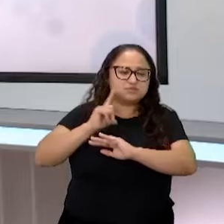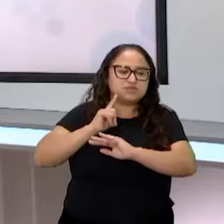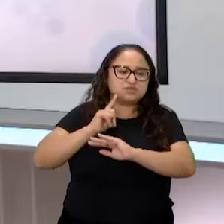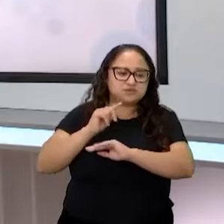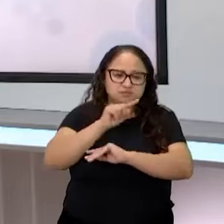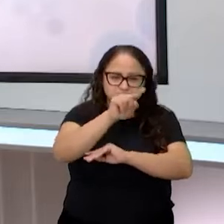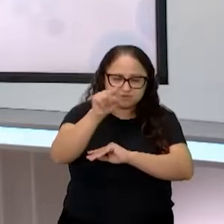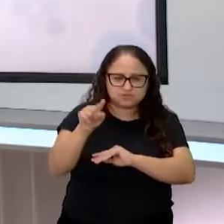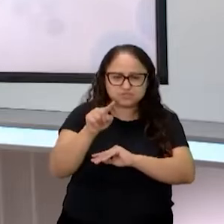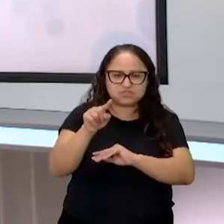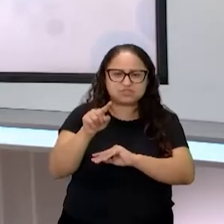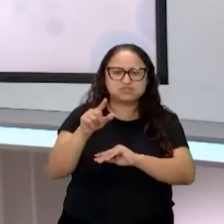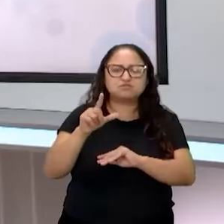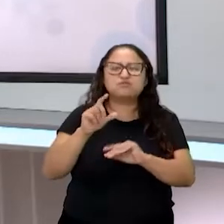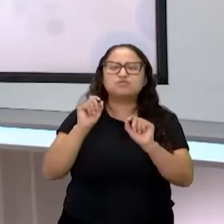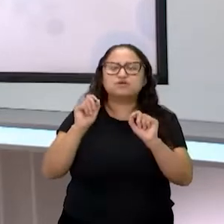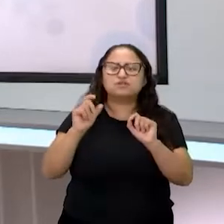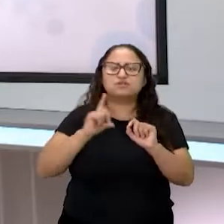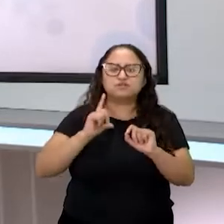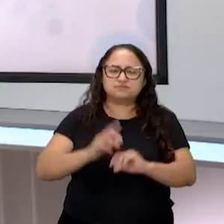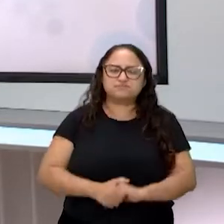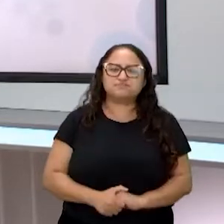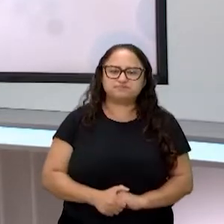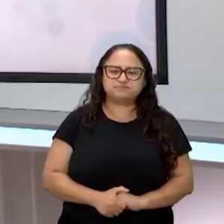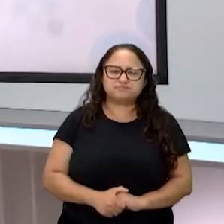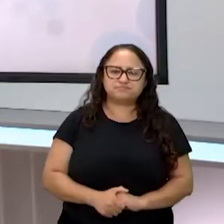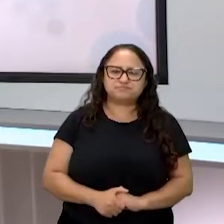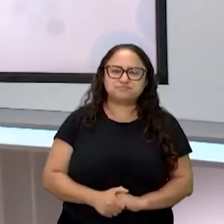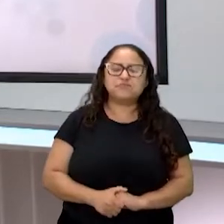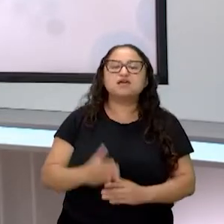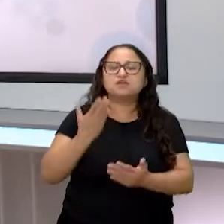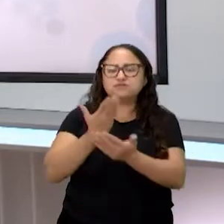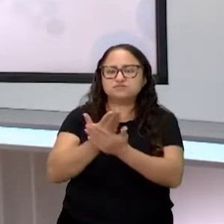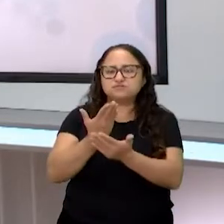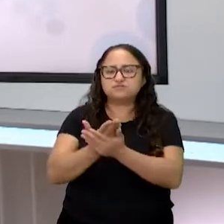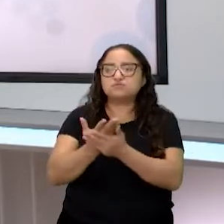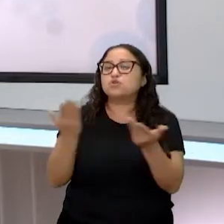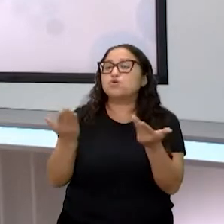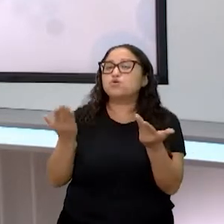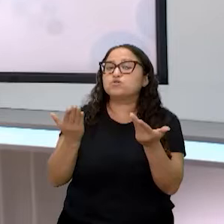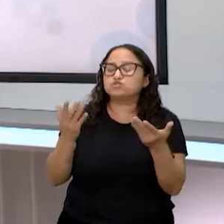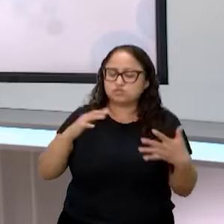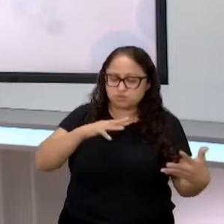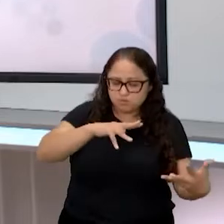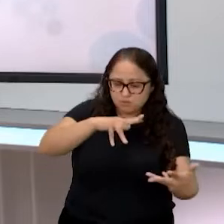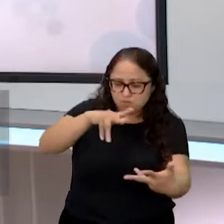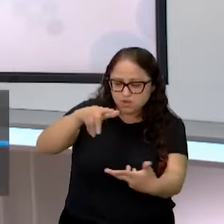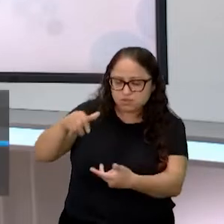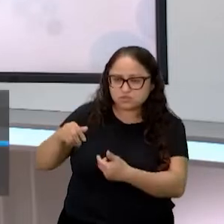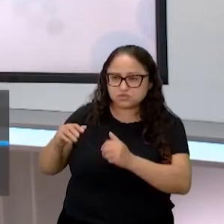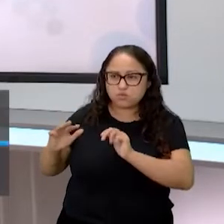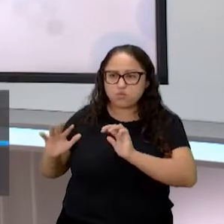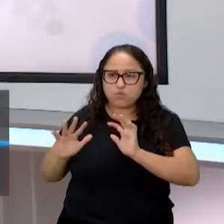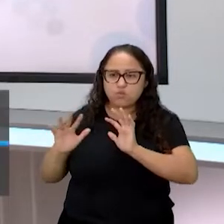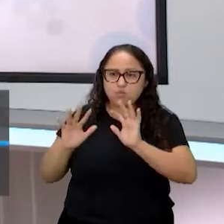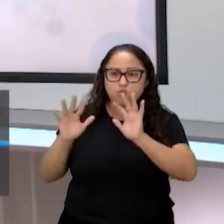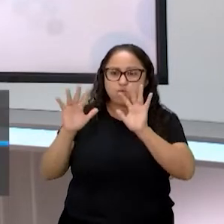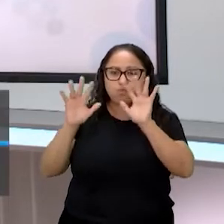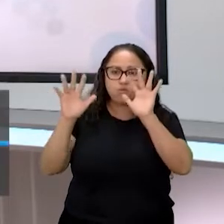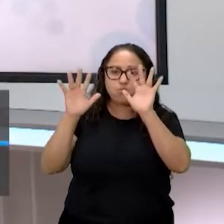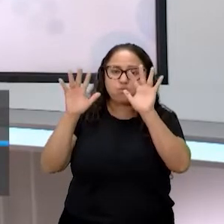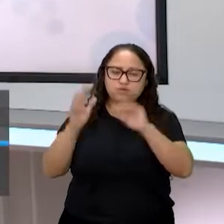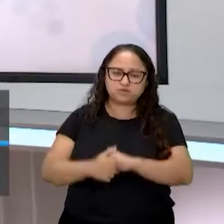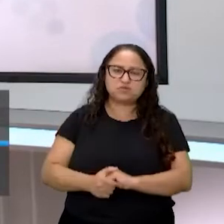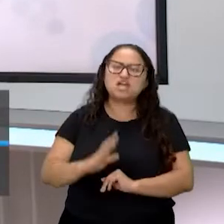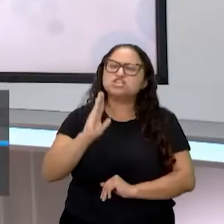vocês, aqui na tela, aqui, ó, tem o nome da aula, né? Qual é o nome da aula de hoje? Planetas gasosos,